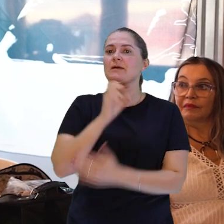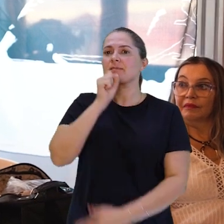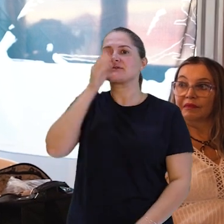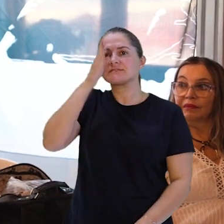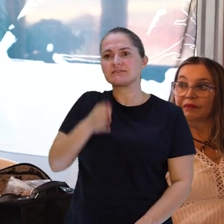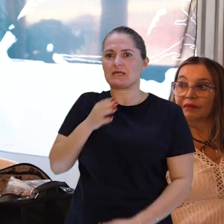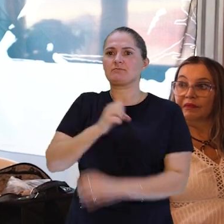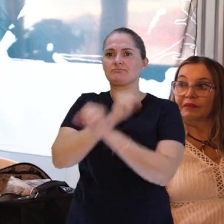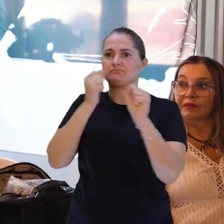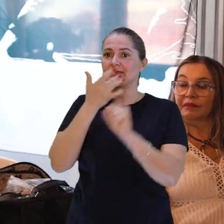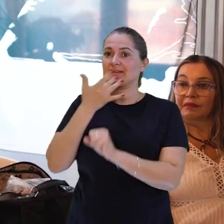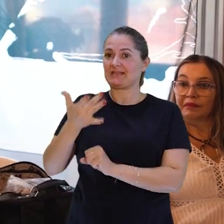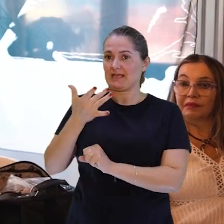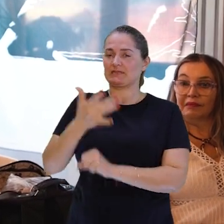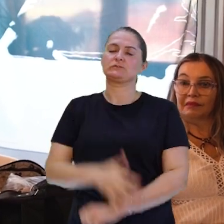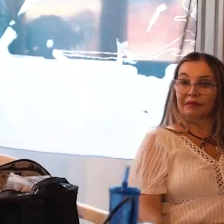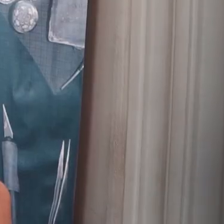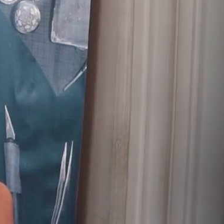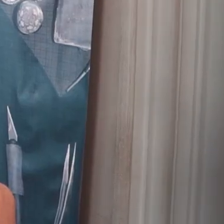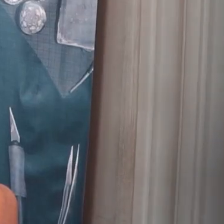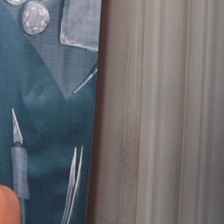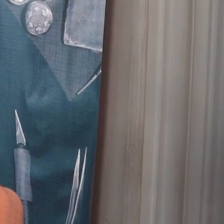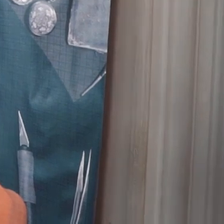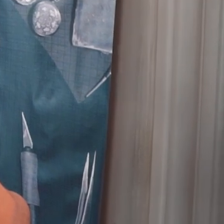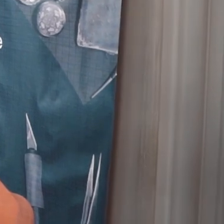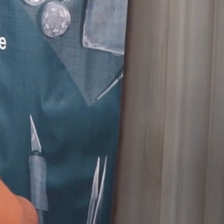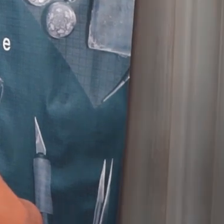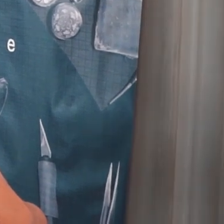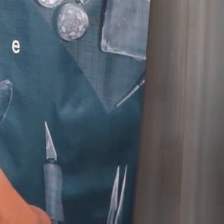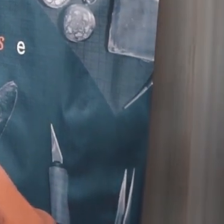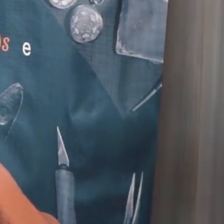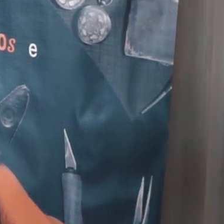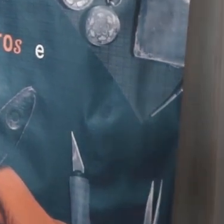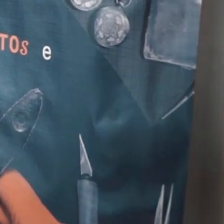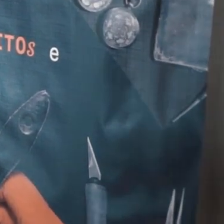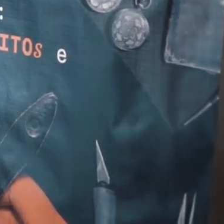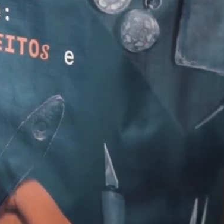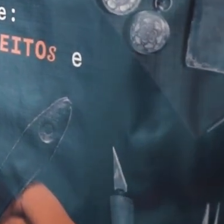encontros sempre aos sábados, o dia todo.